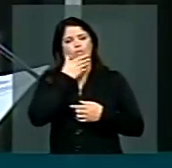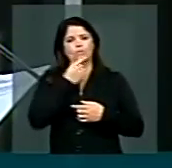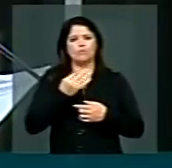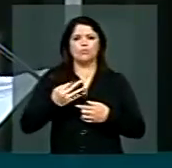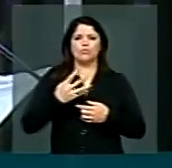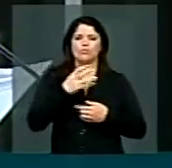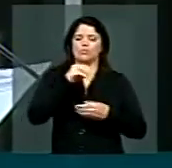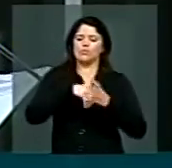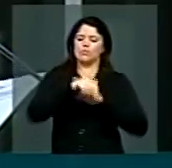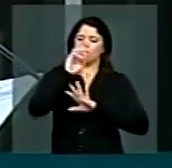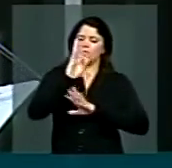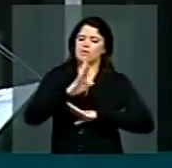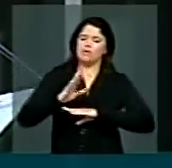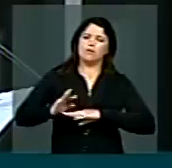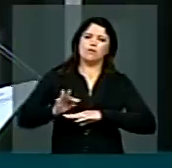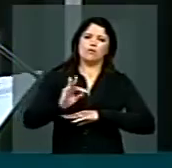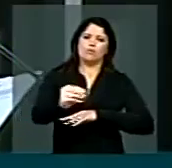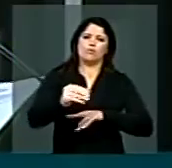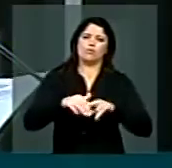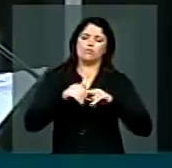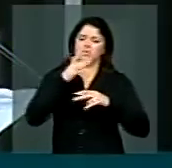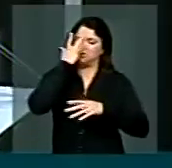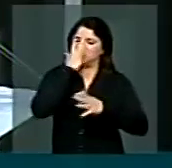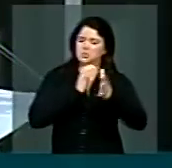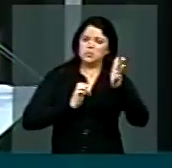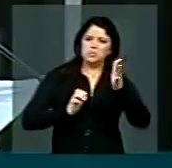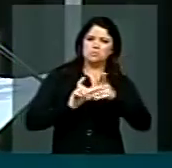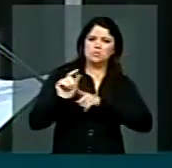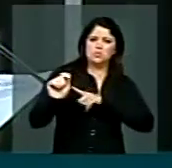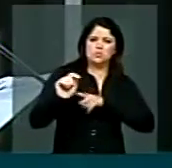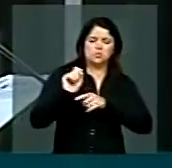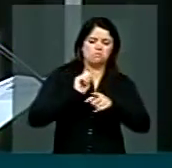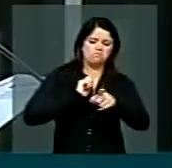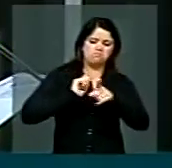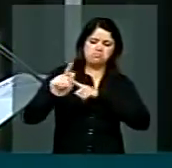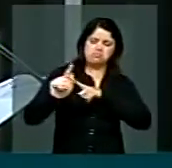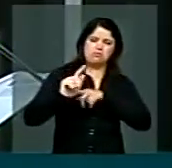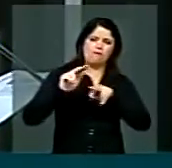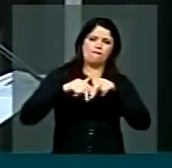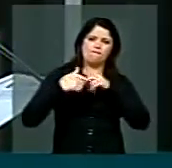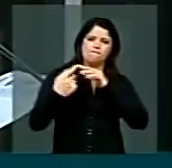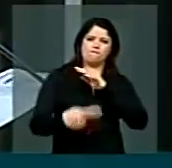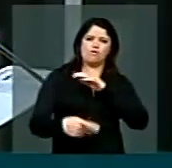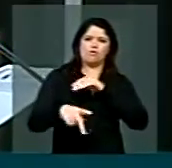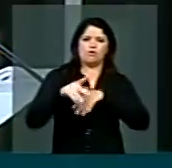homens brasileiros e brasileiras caçados pelo regime militar,